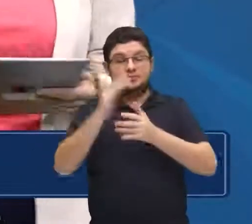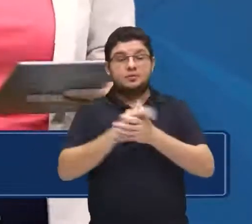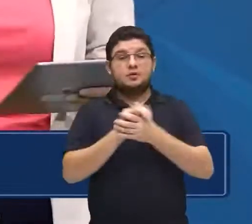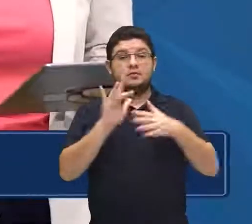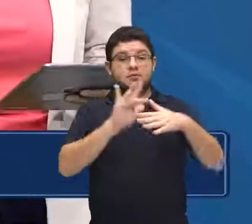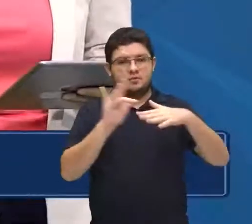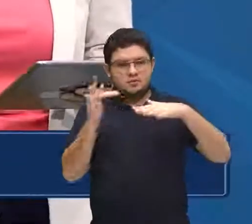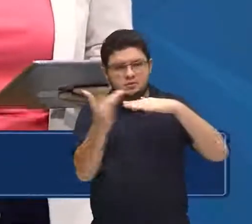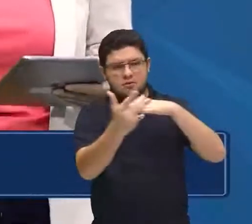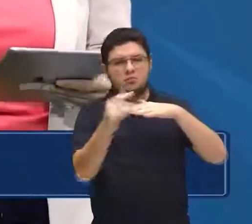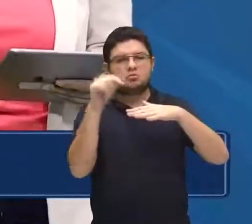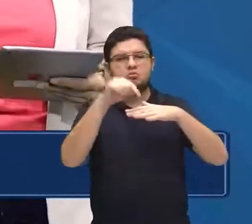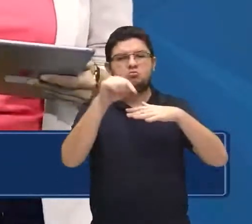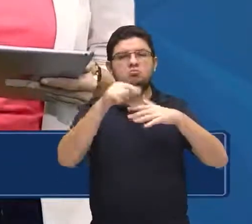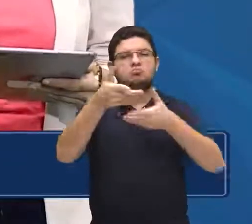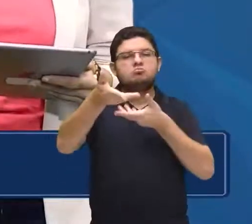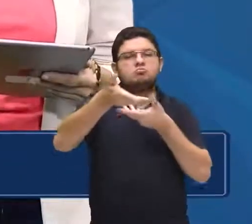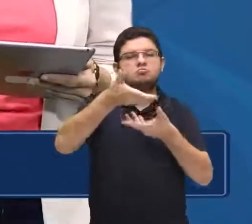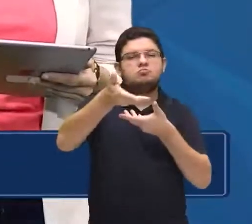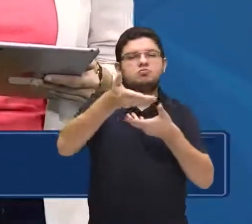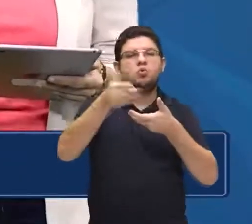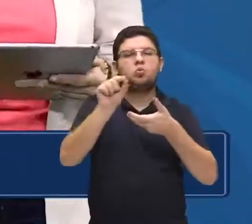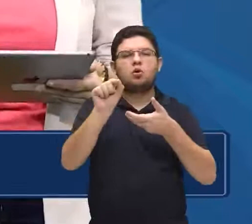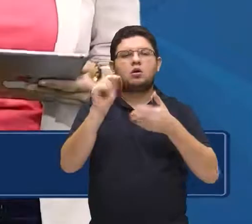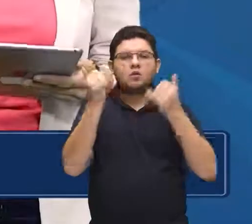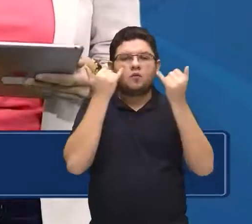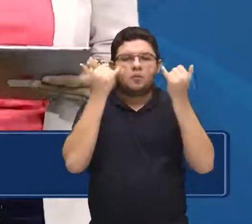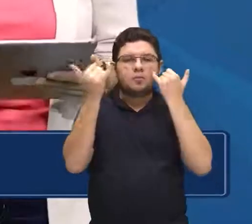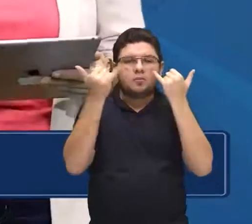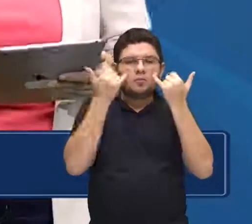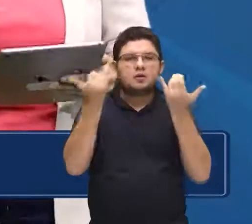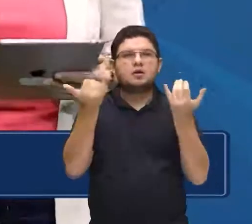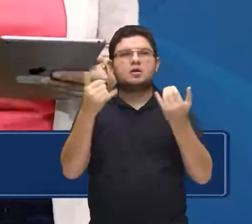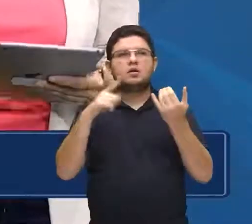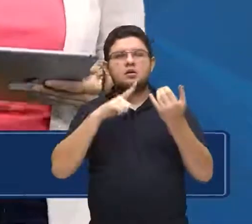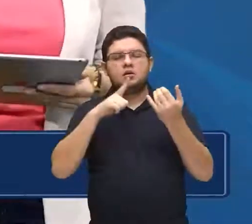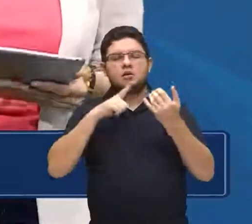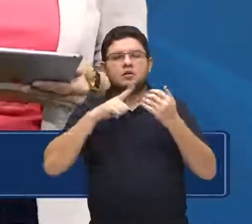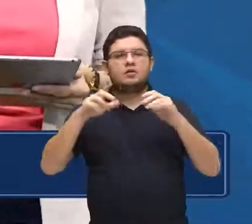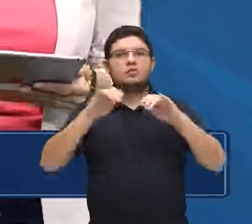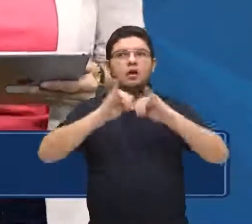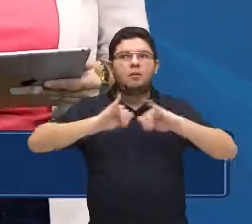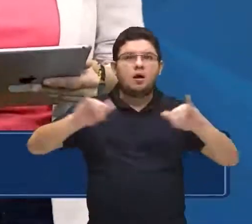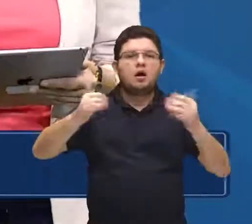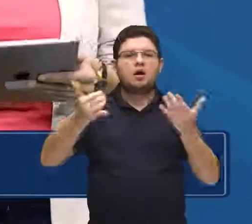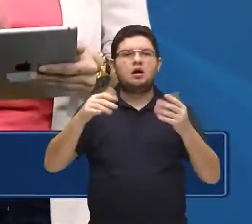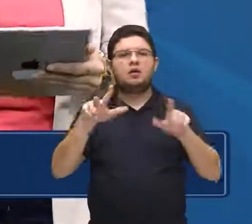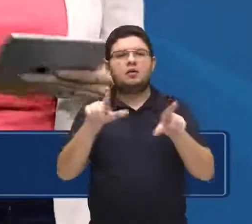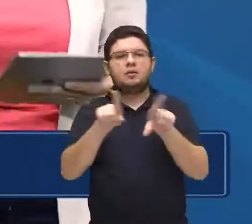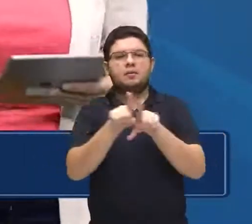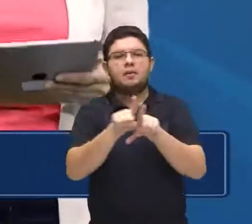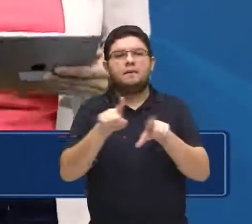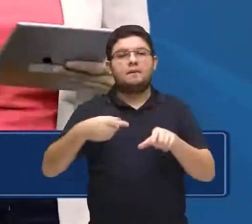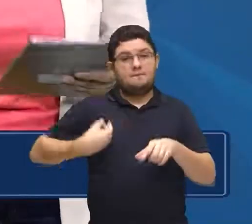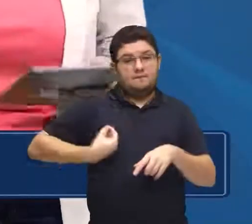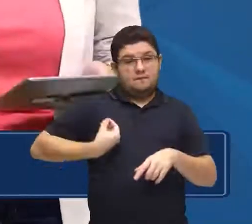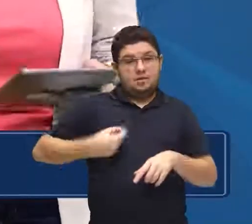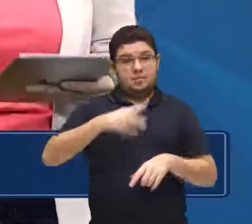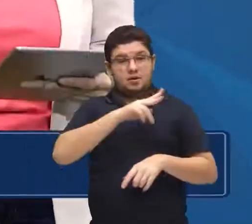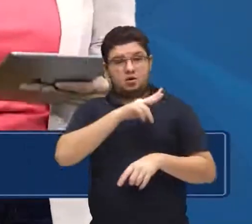de compartilhamento de muita informação, notícias, a vida pessoal, né, de